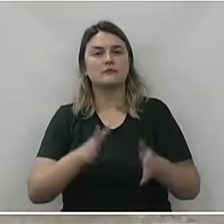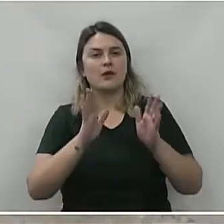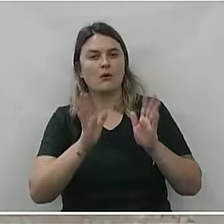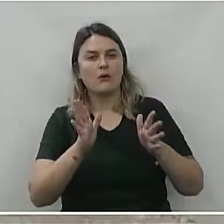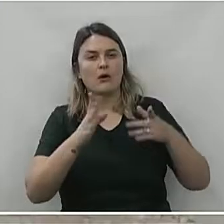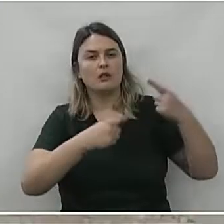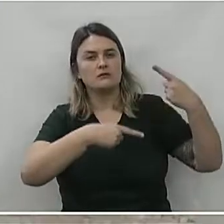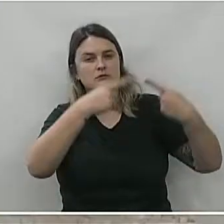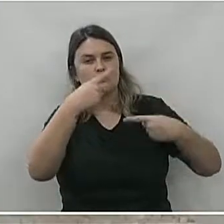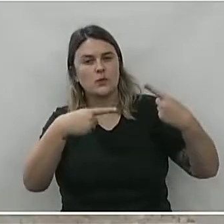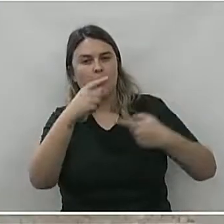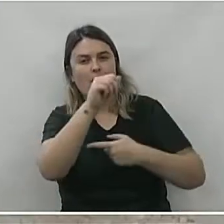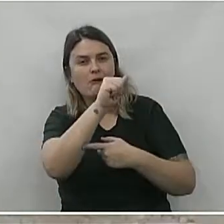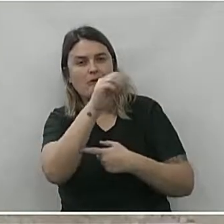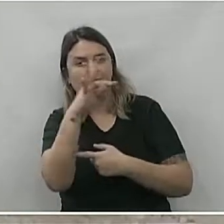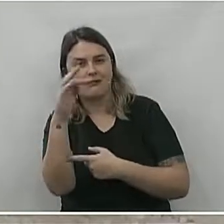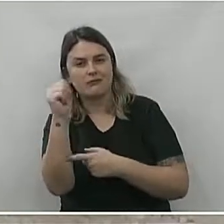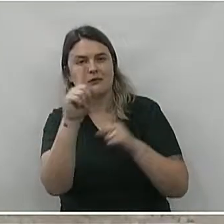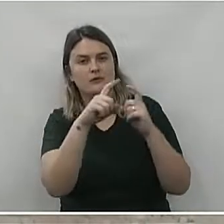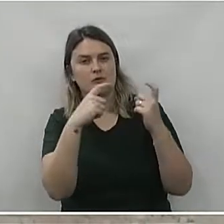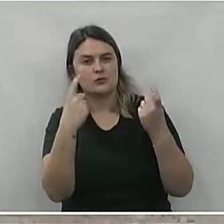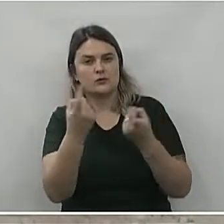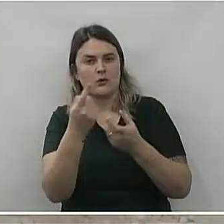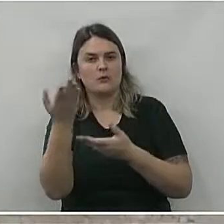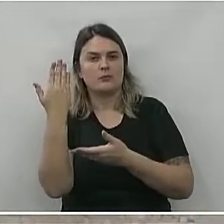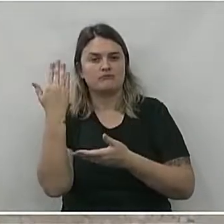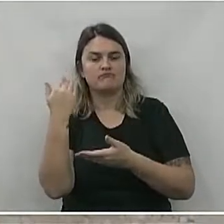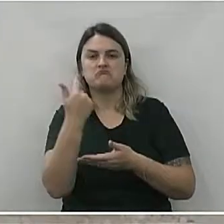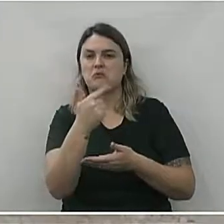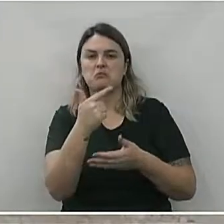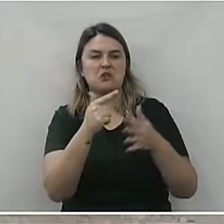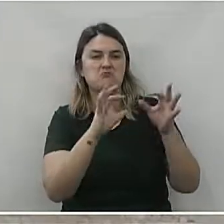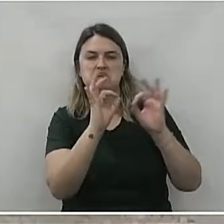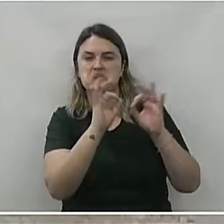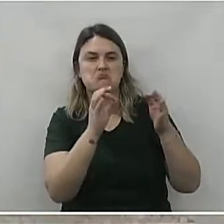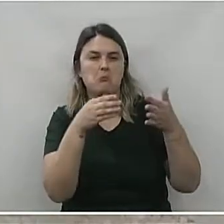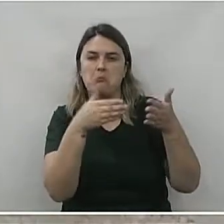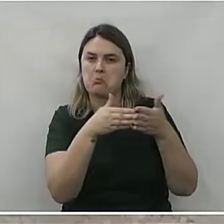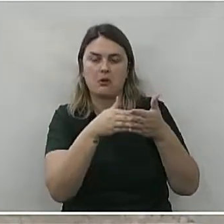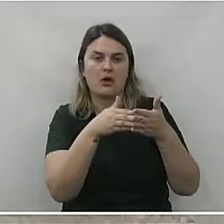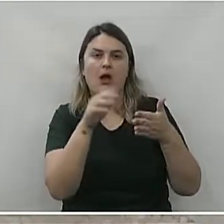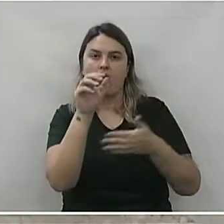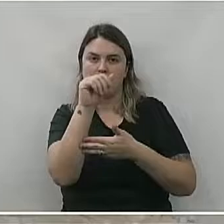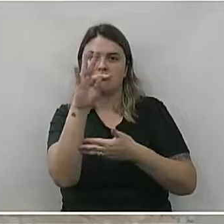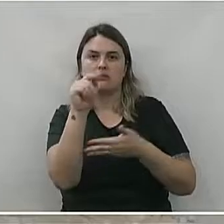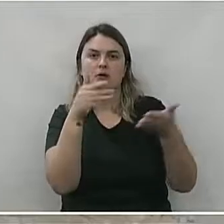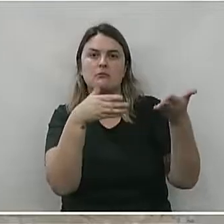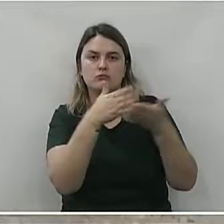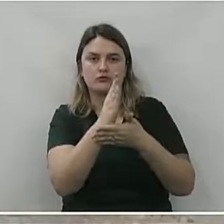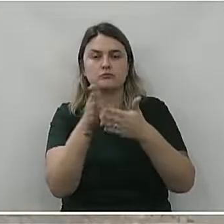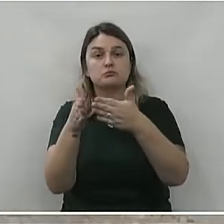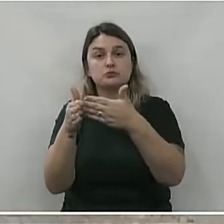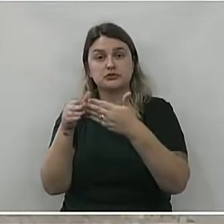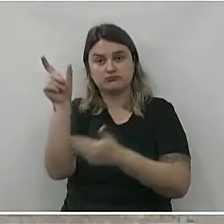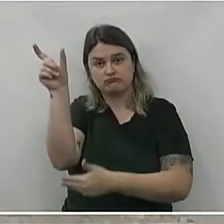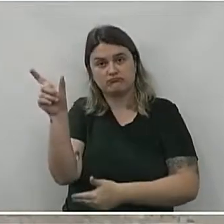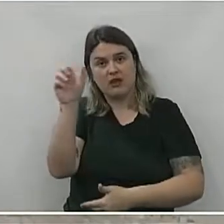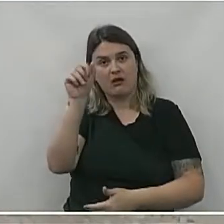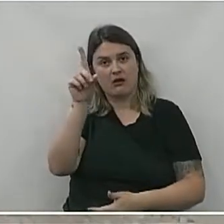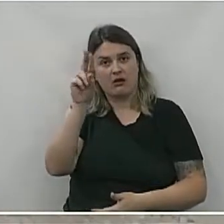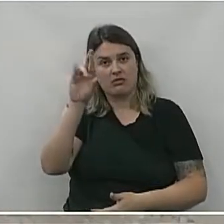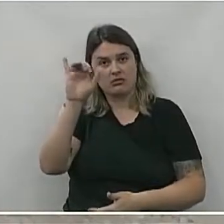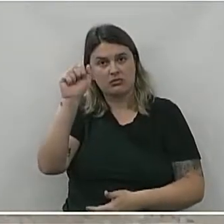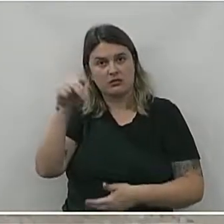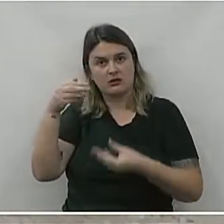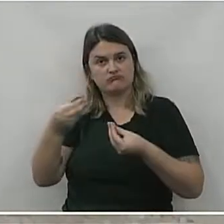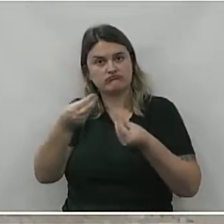Colocamos em discussão a ata da reunião anterior. Não havendo retificação ou impugnação, a mesa está aprovada. Solicito ao senhor Adrian